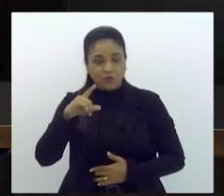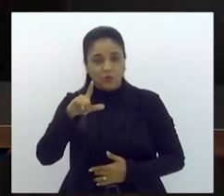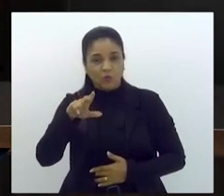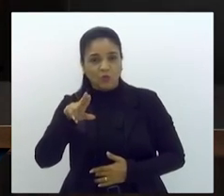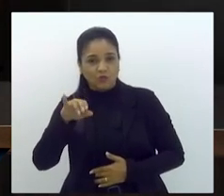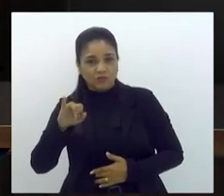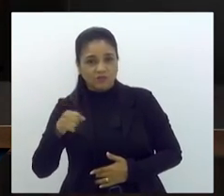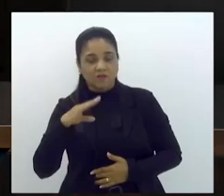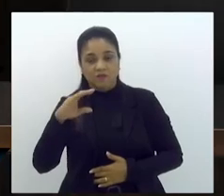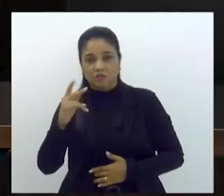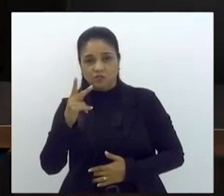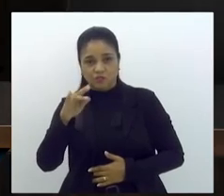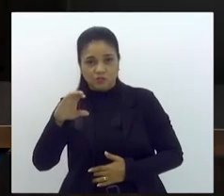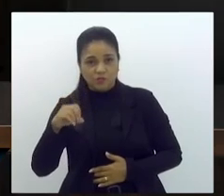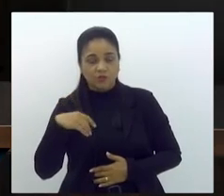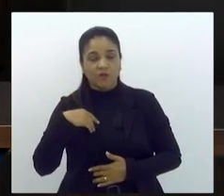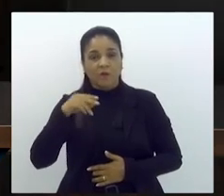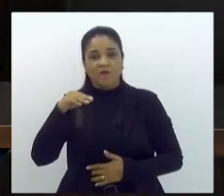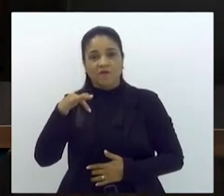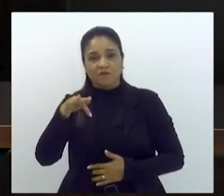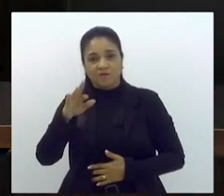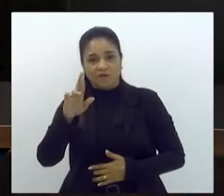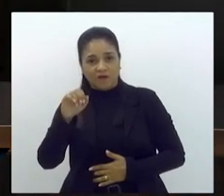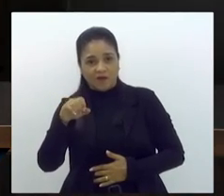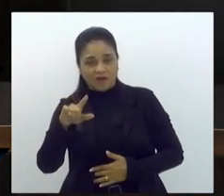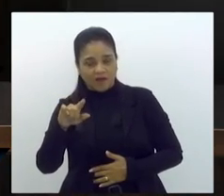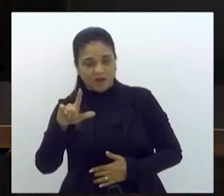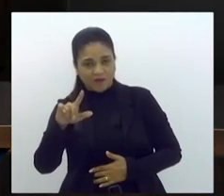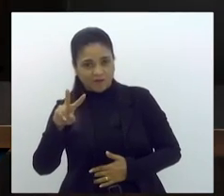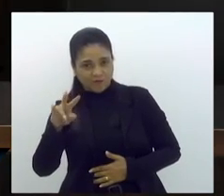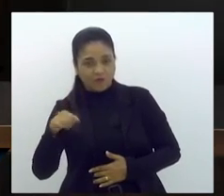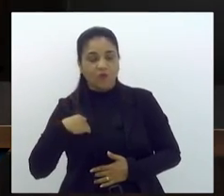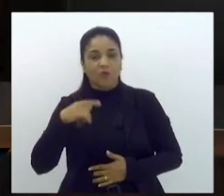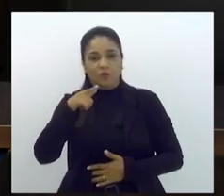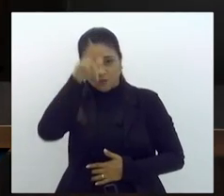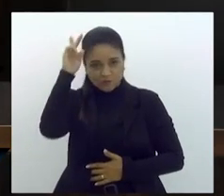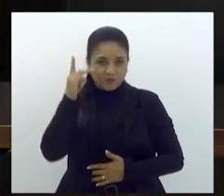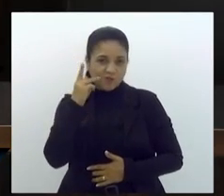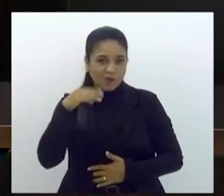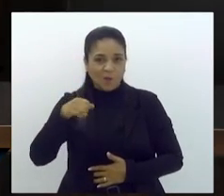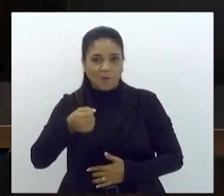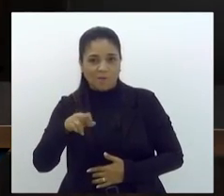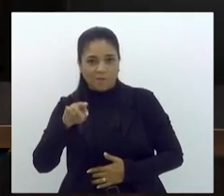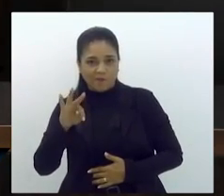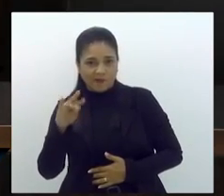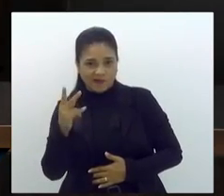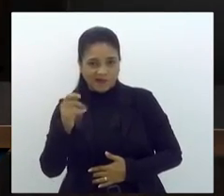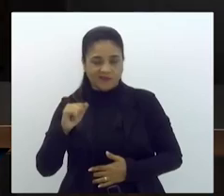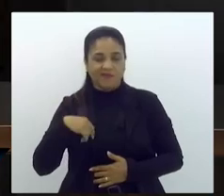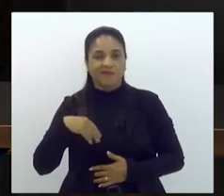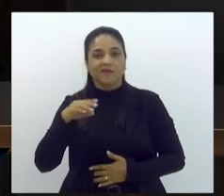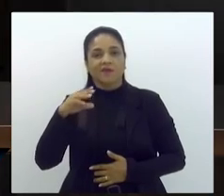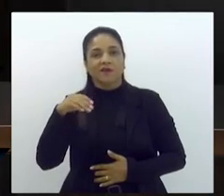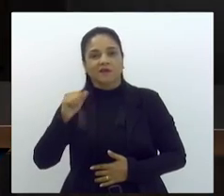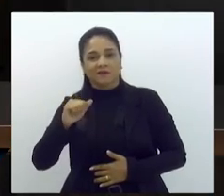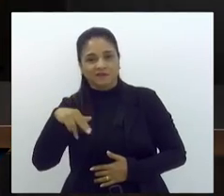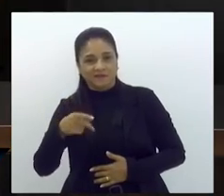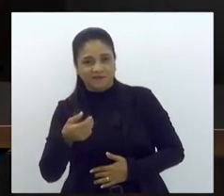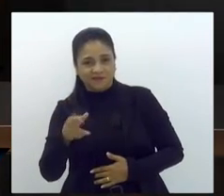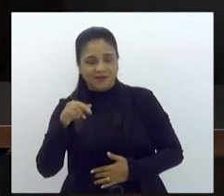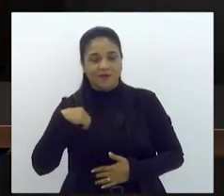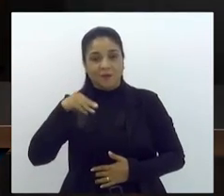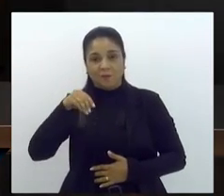Yuri Flávio Serafim Carlos Mickey Luiz Paulo Marta Rocha André Correia munir Neto